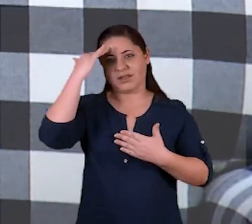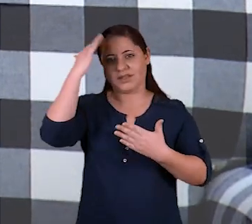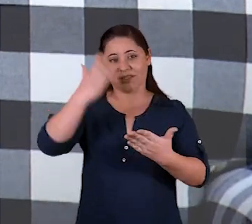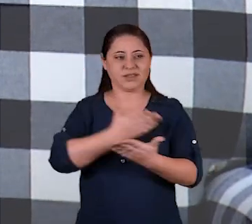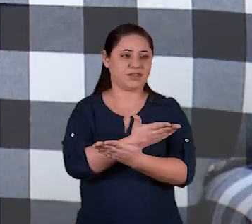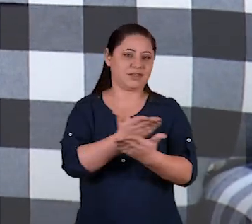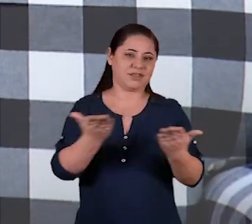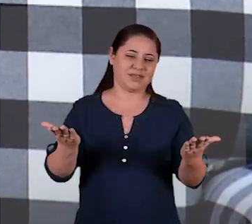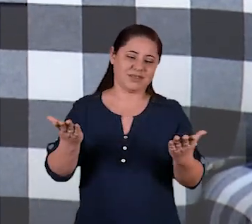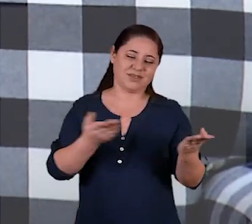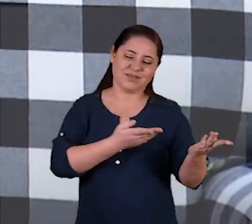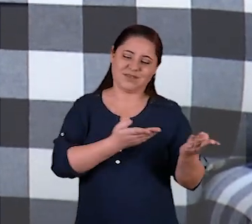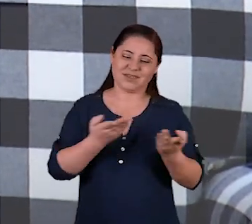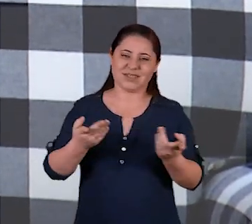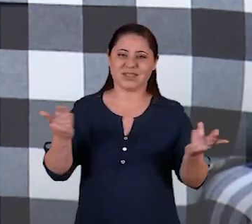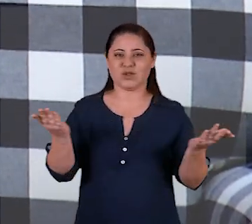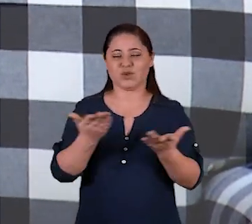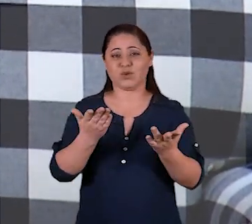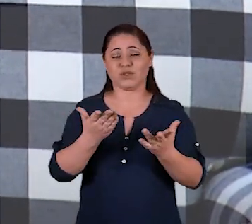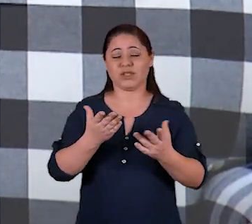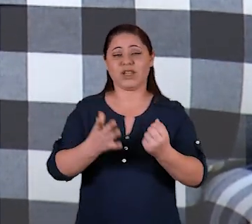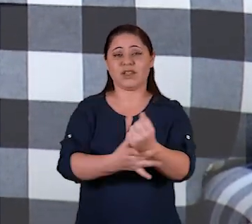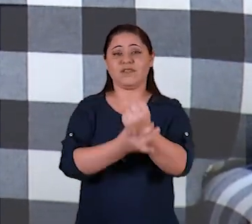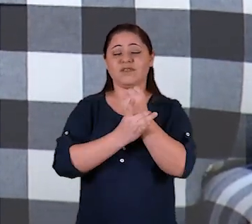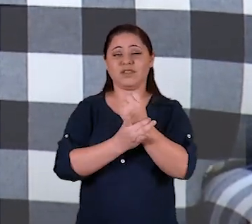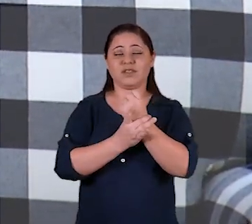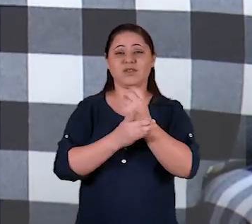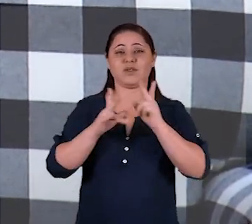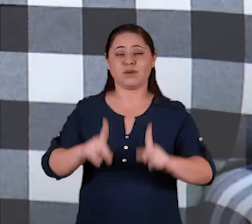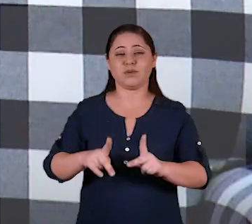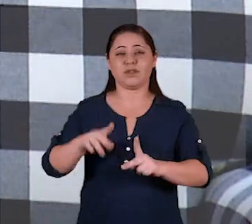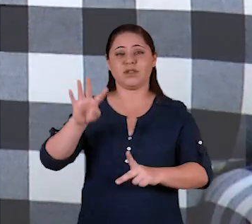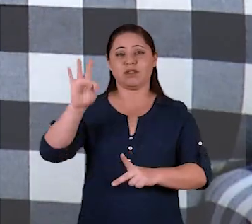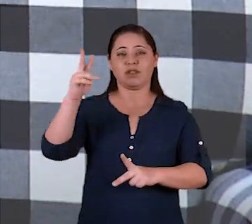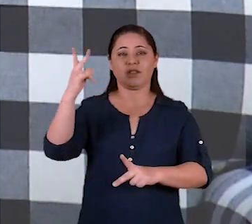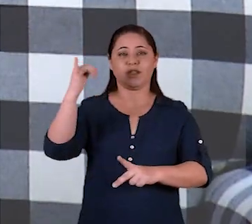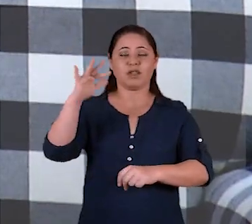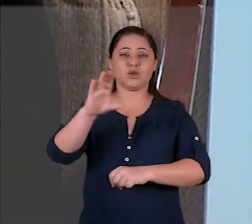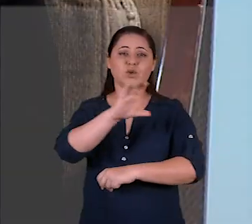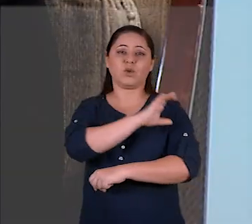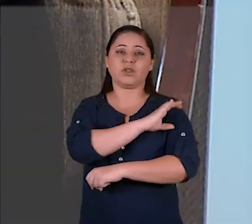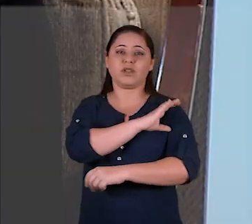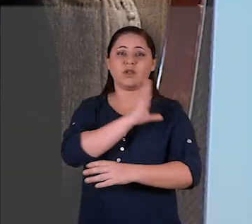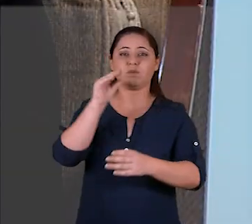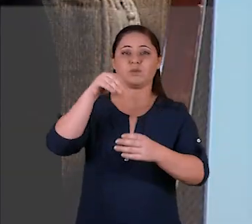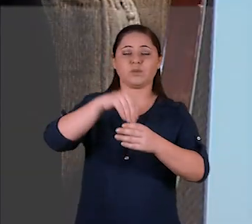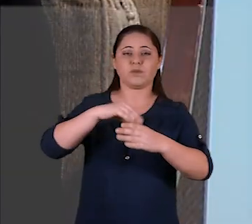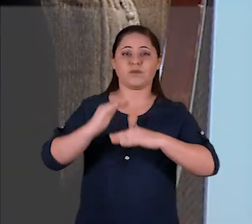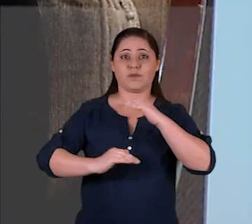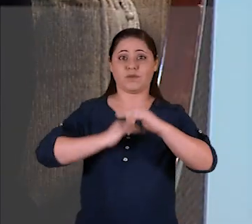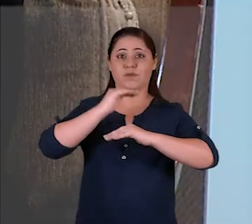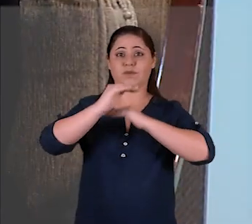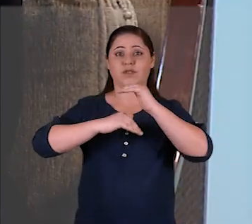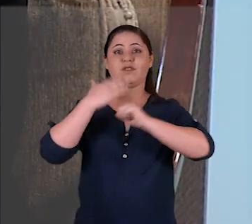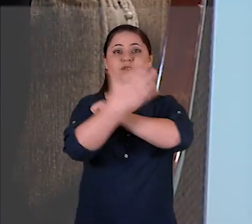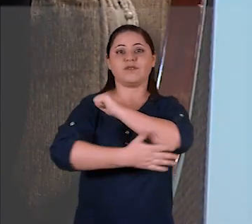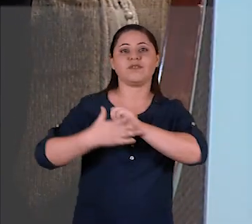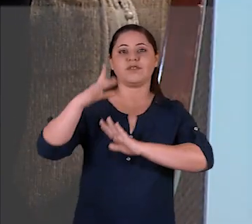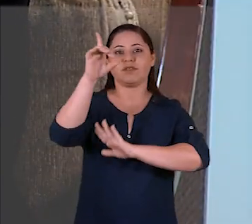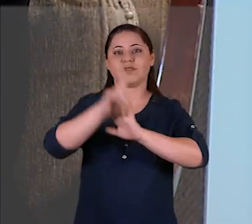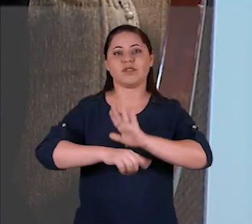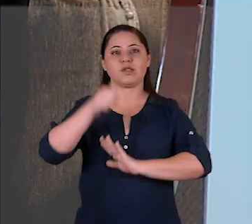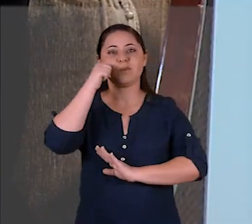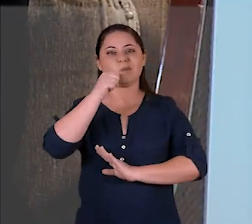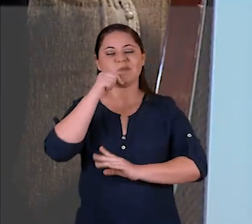agradecer aqui as nossas duas convidadas, a defensora pública Thaís Dominato, coordenadora do Núcleo Institucional de Promoção e Defesa